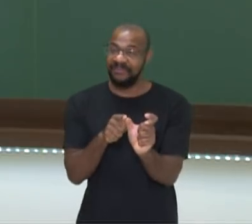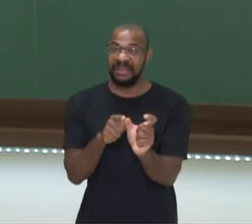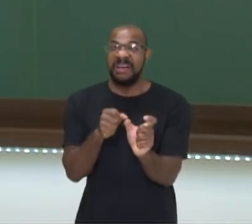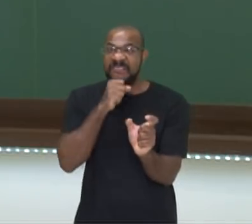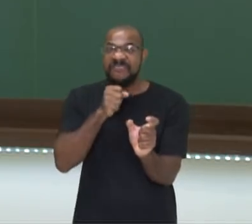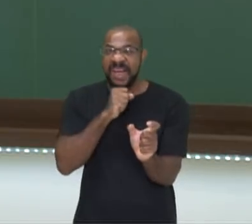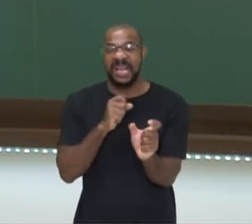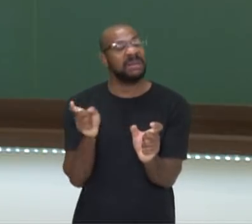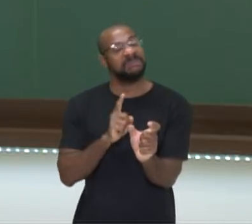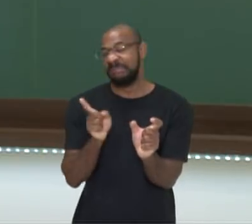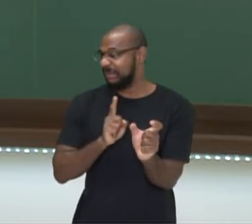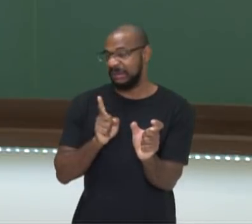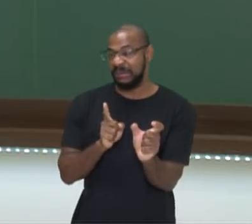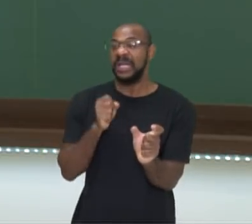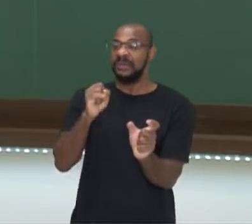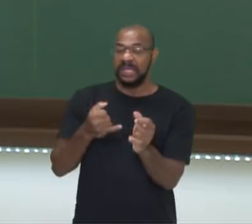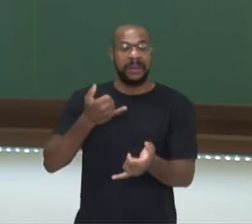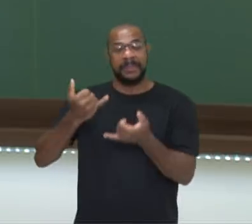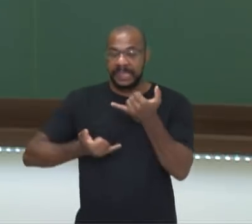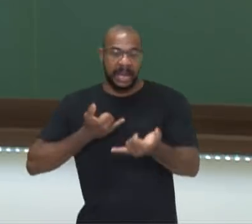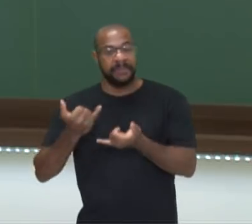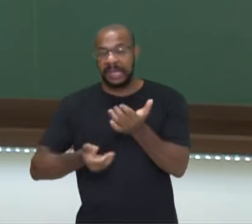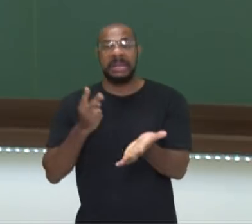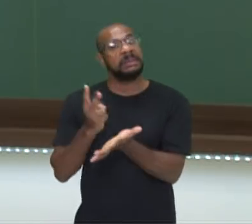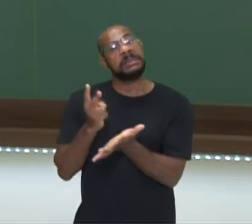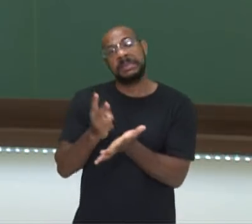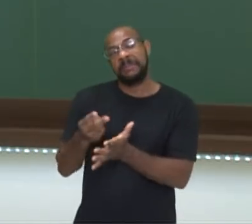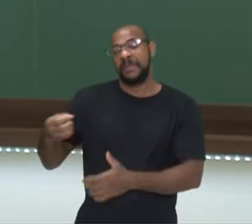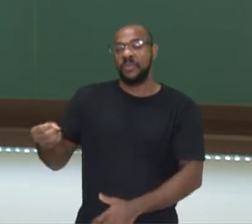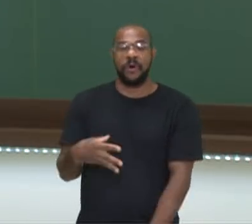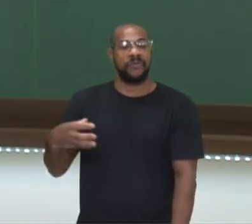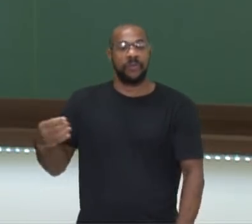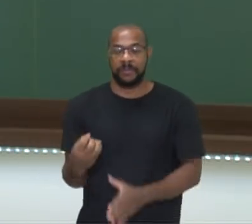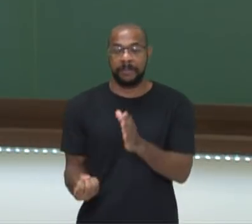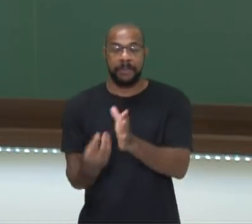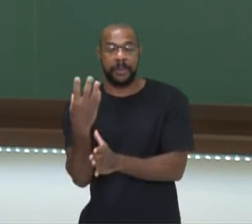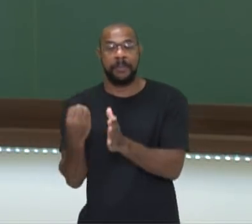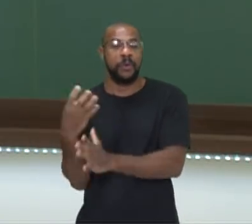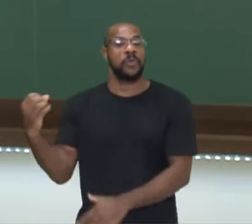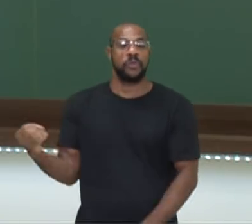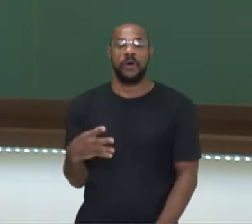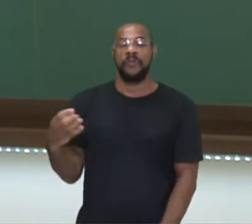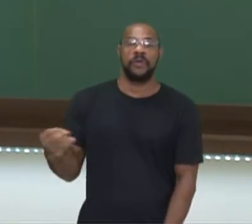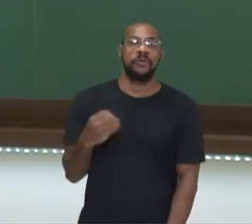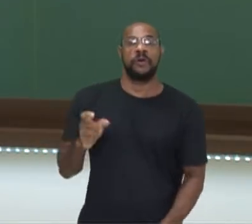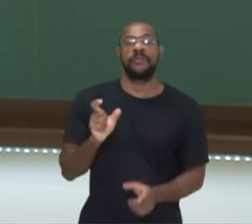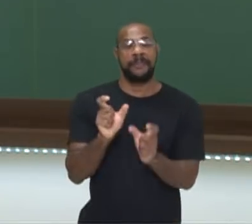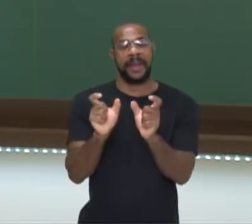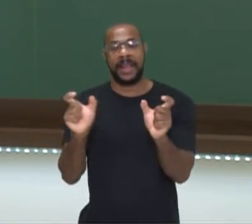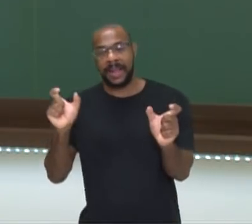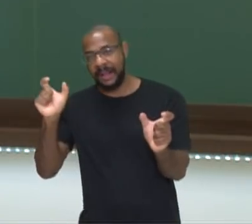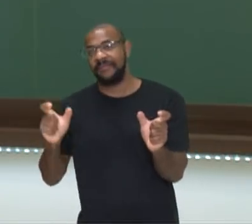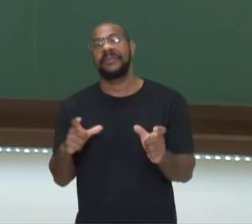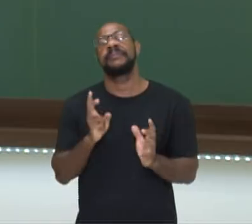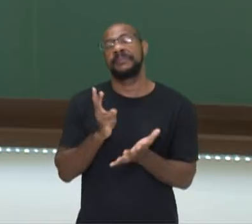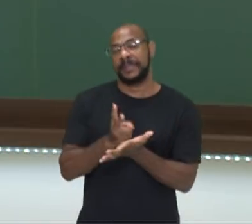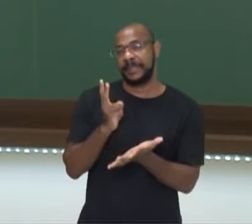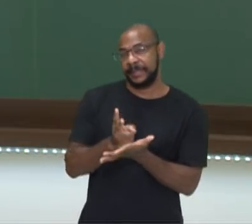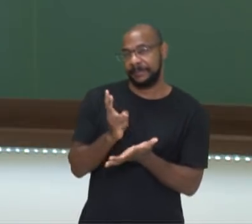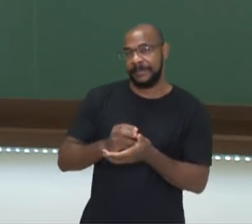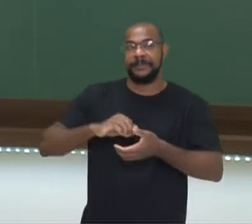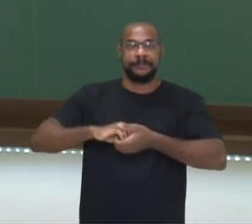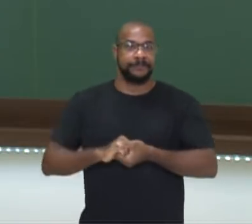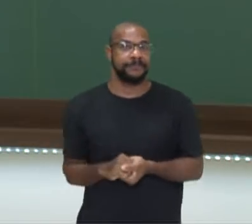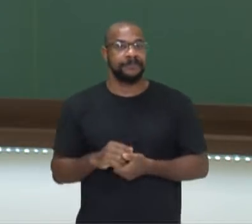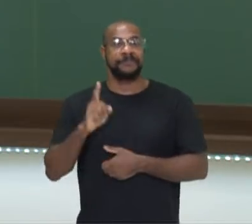uma antítese, né? Começa com uma comparação e termina com uma antítese, que é uma figura de linguagem, né?